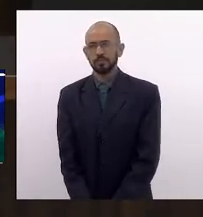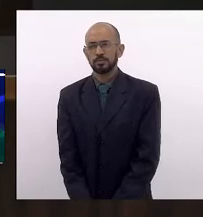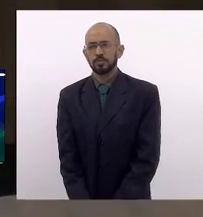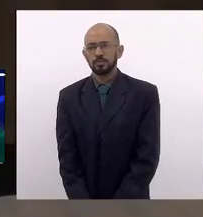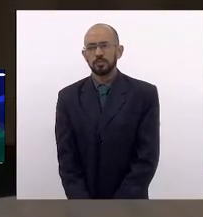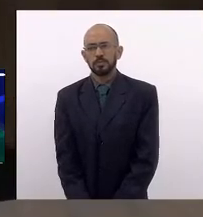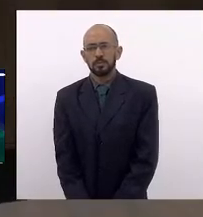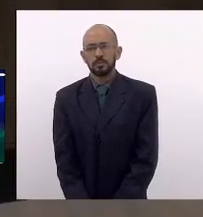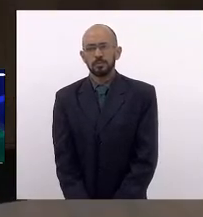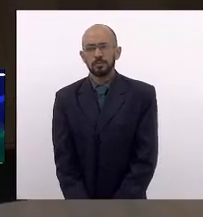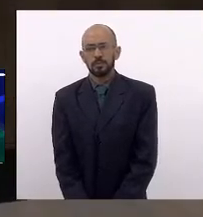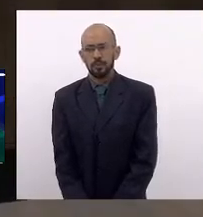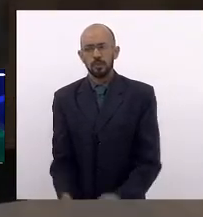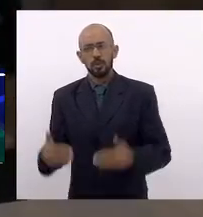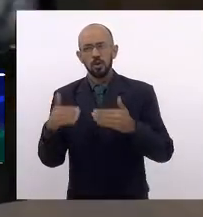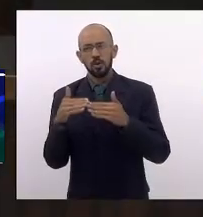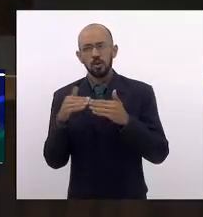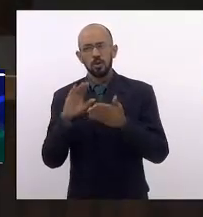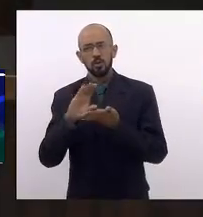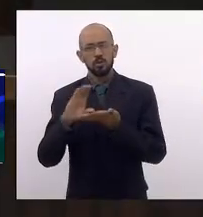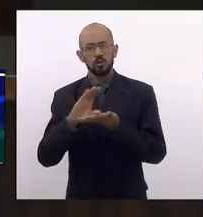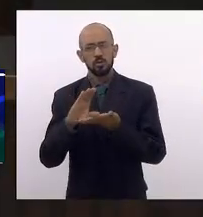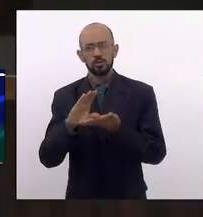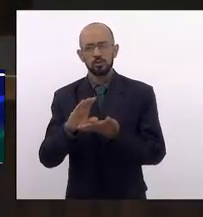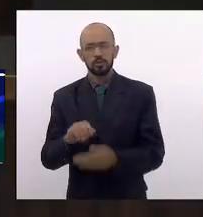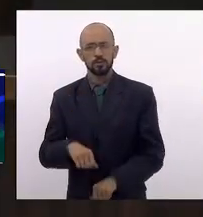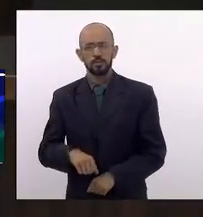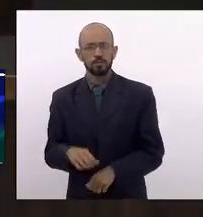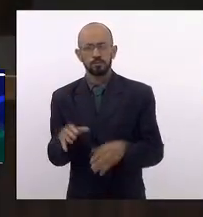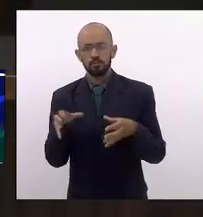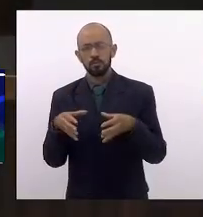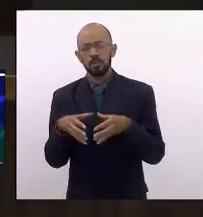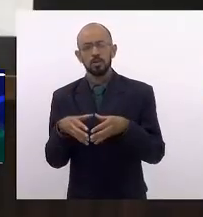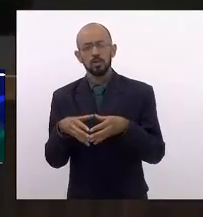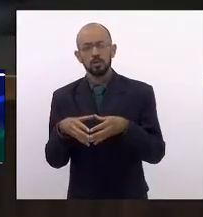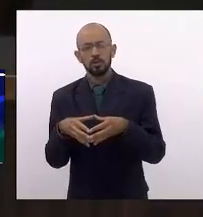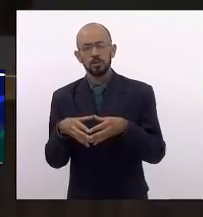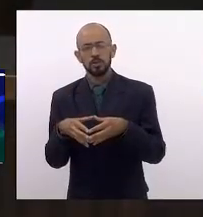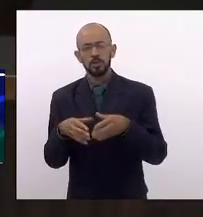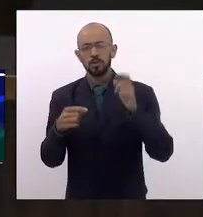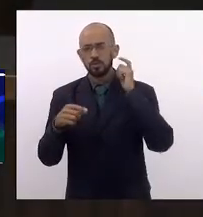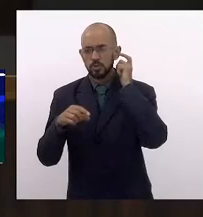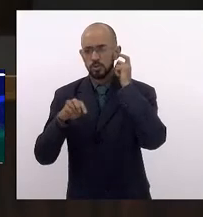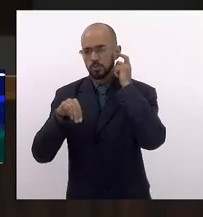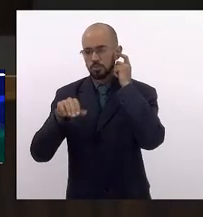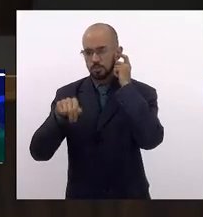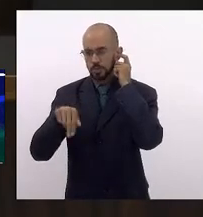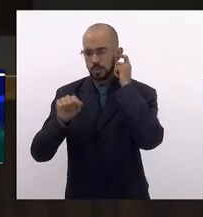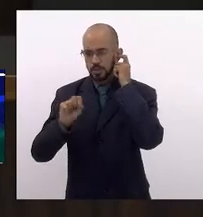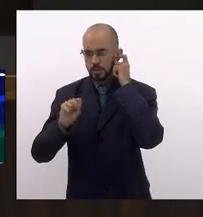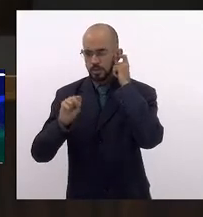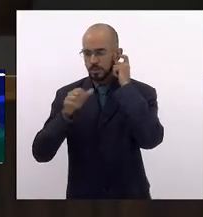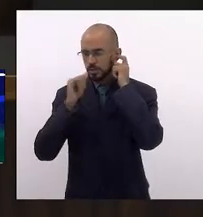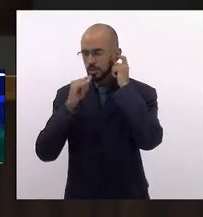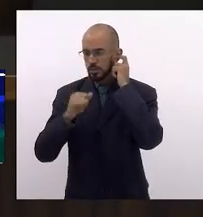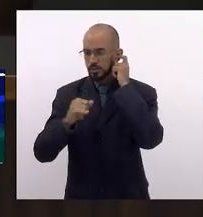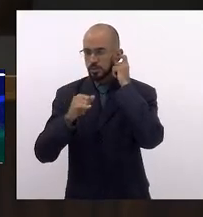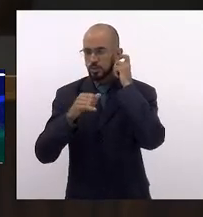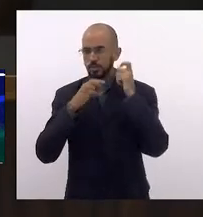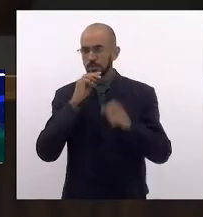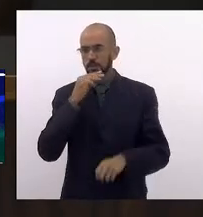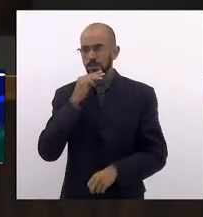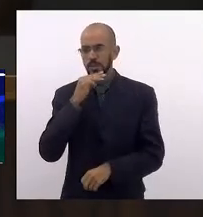eu tenho sonalidade presidente e pela comissão de Minas e energia Deputado Chiquinho da Mangueira